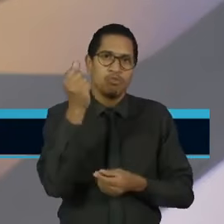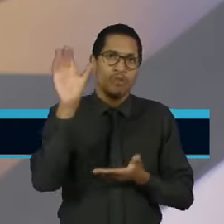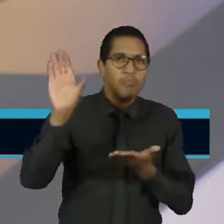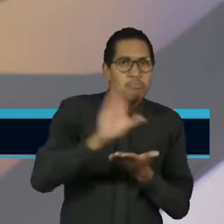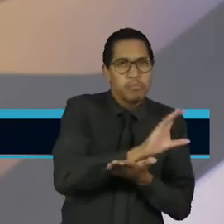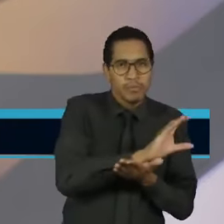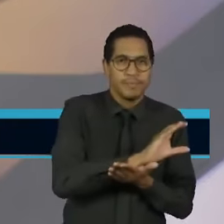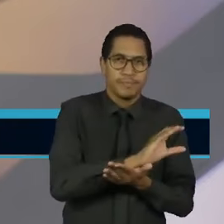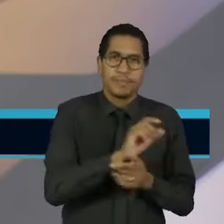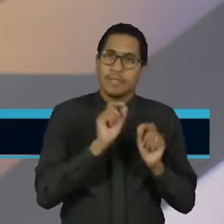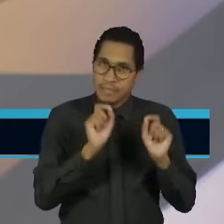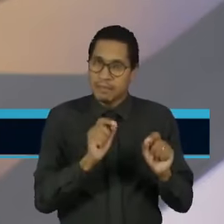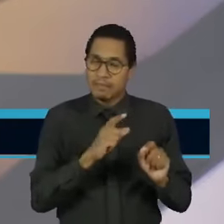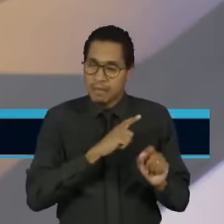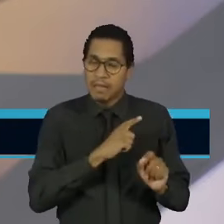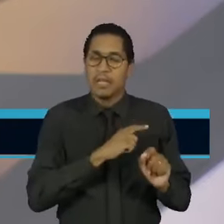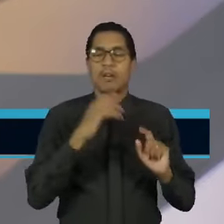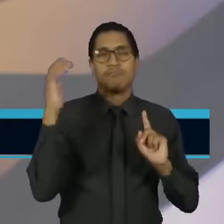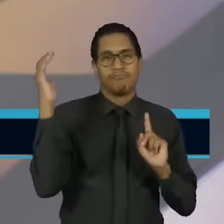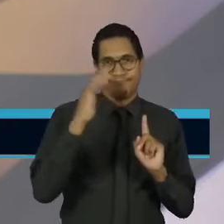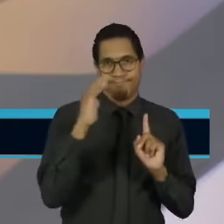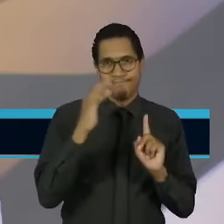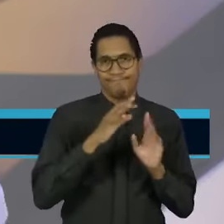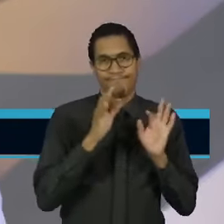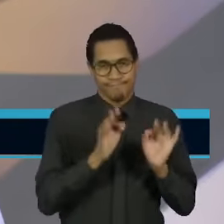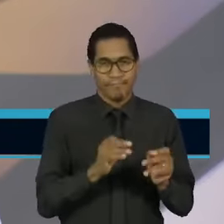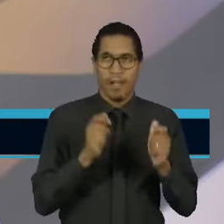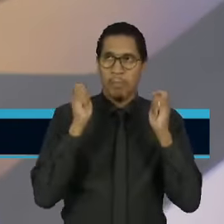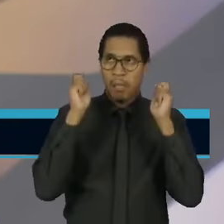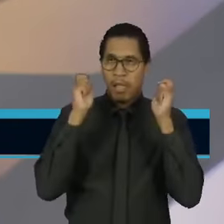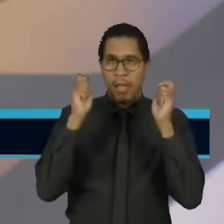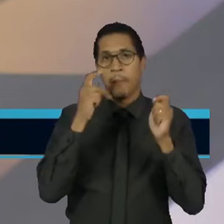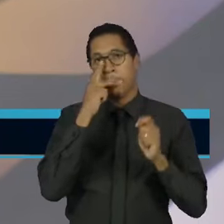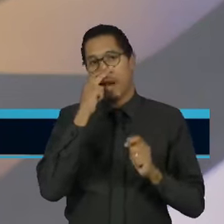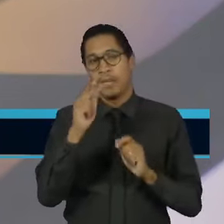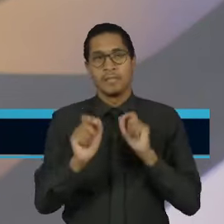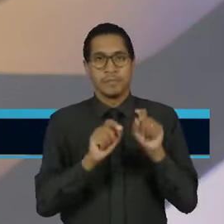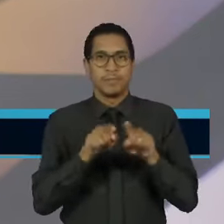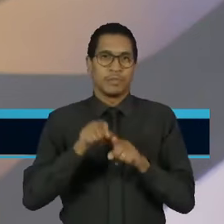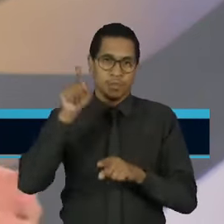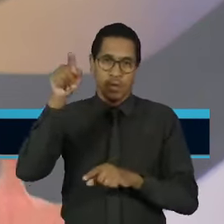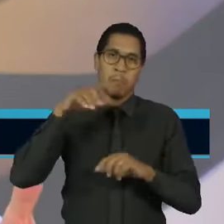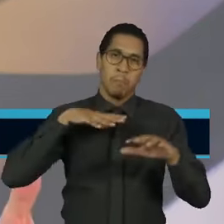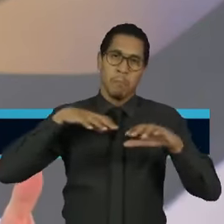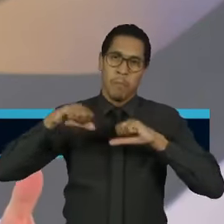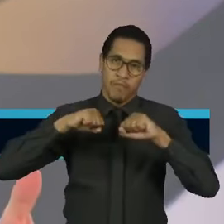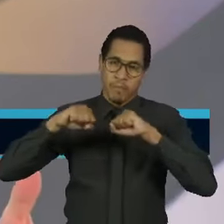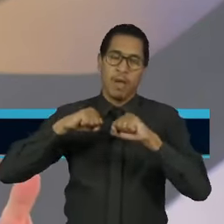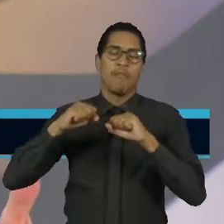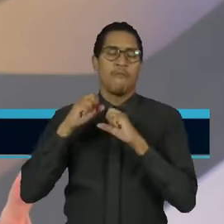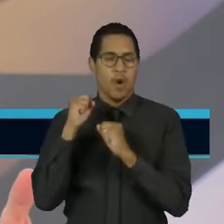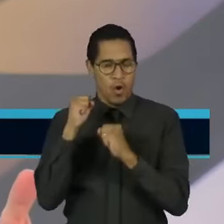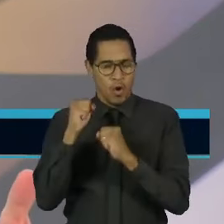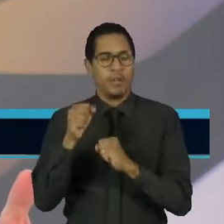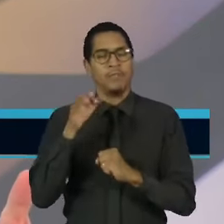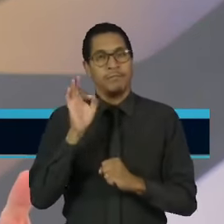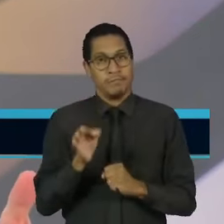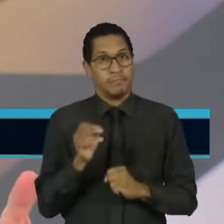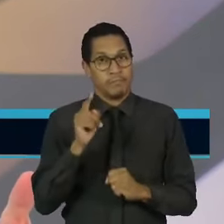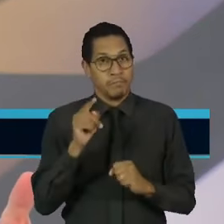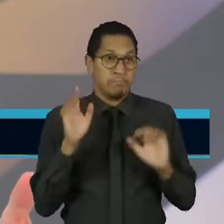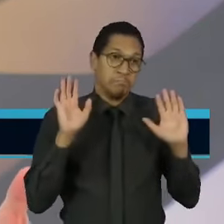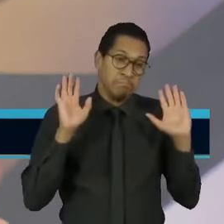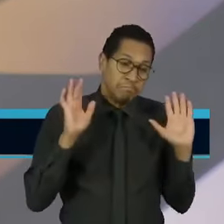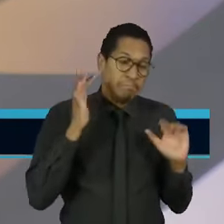isso tá criando uma enorme pressão muito protesto parece ser uma onda grande e eh sem querer fazer conclusões